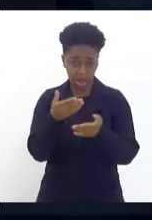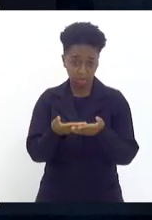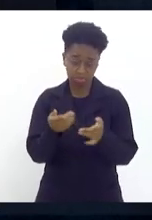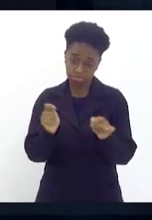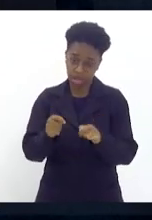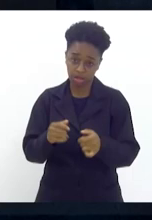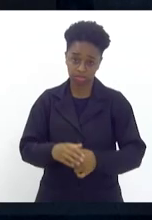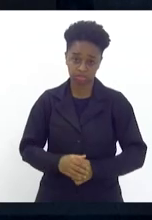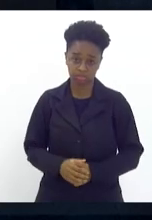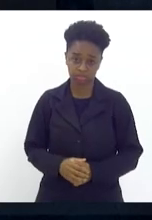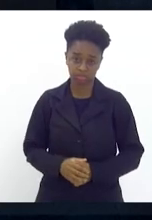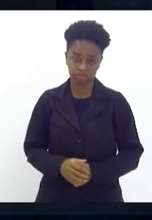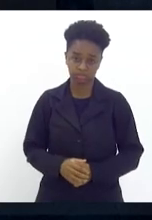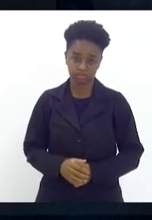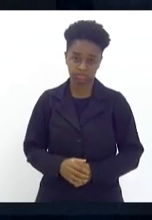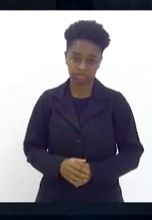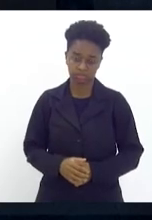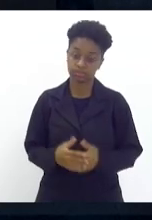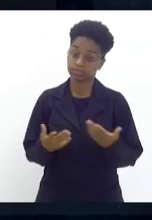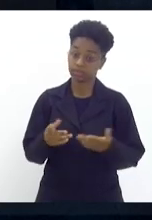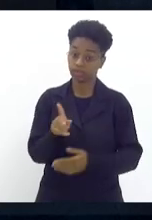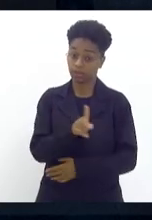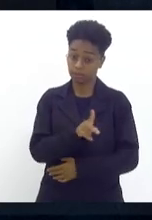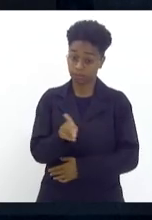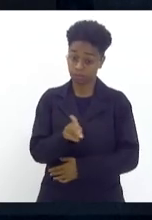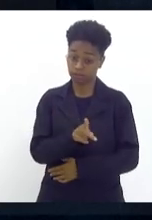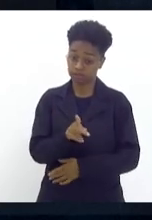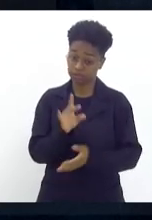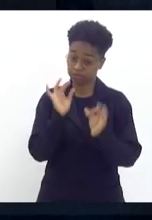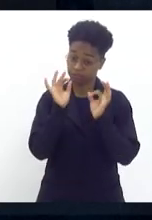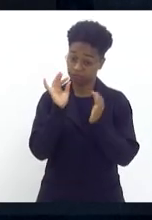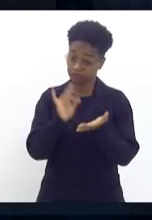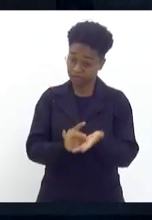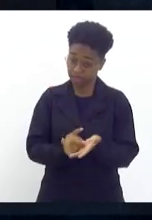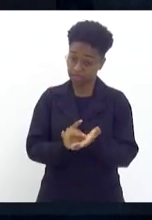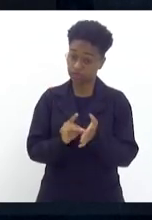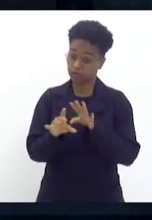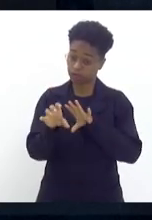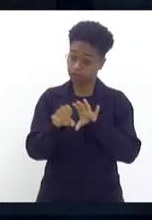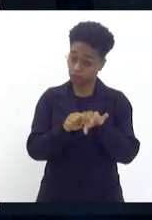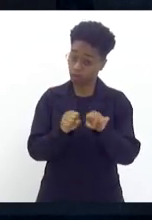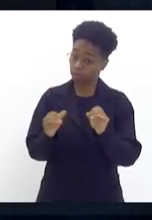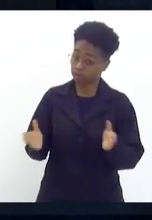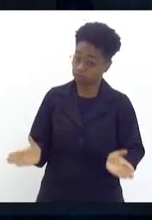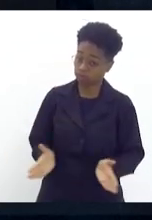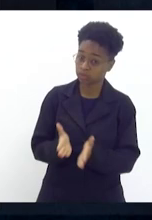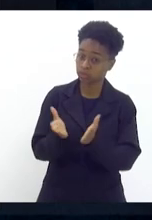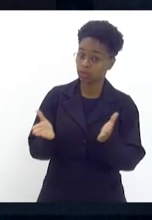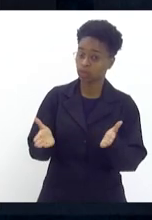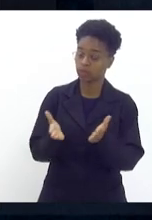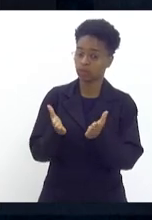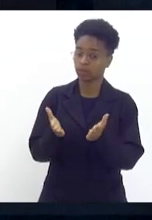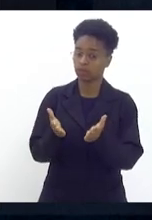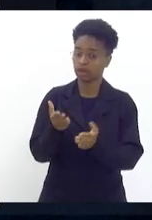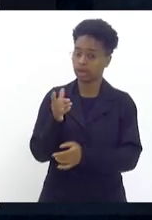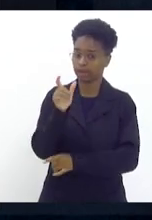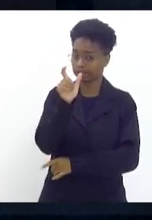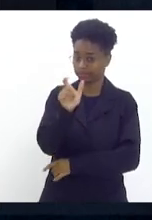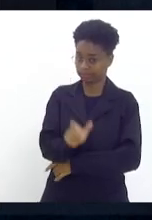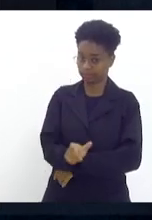fazer isso. Um professor formador, né, aquele que vai